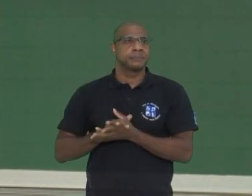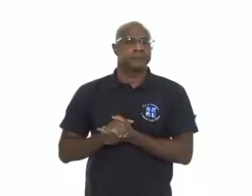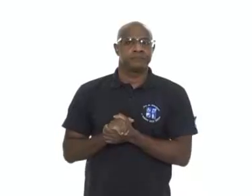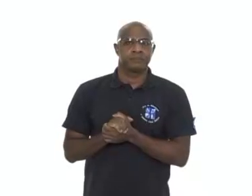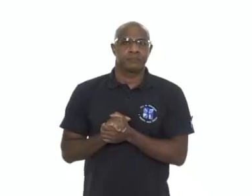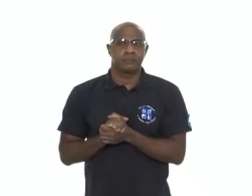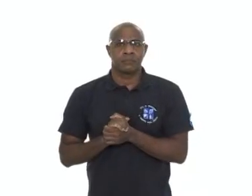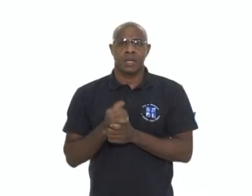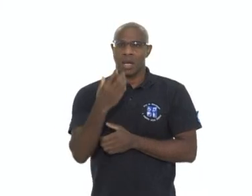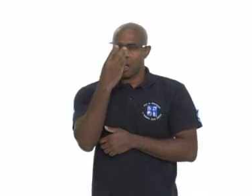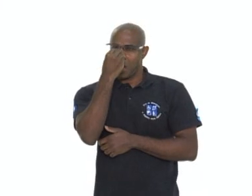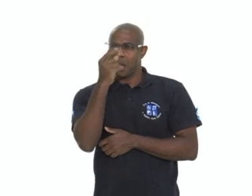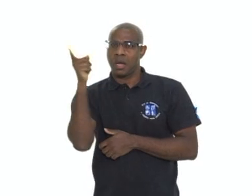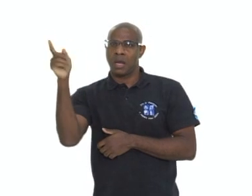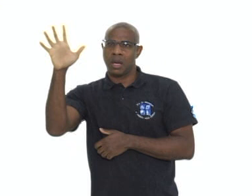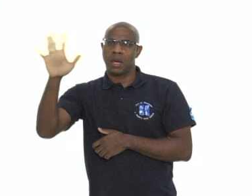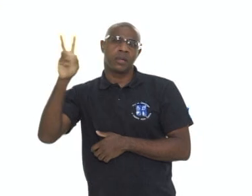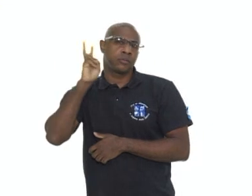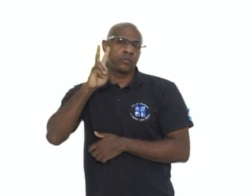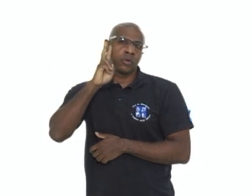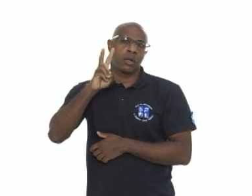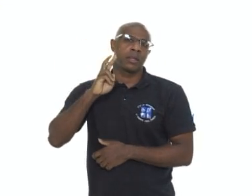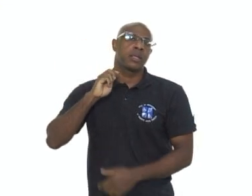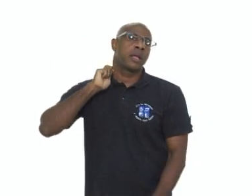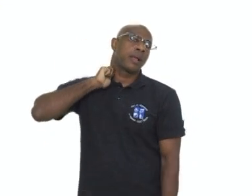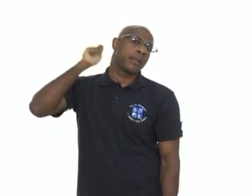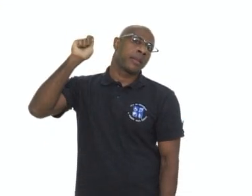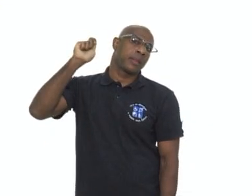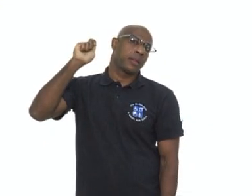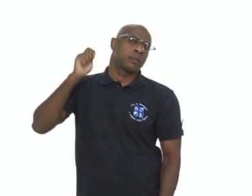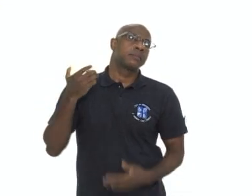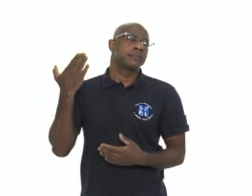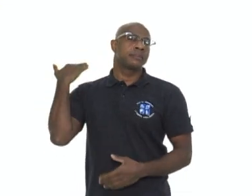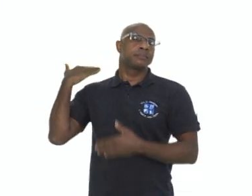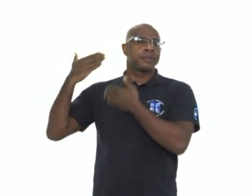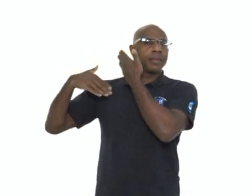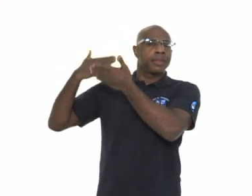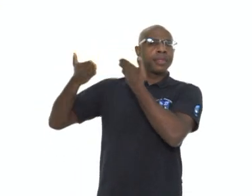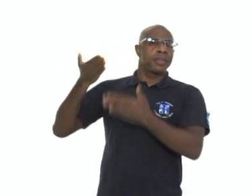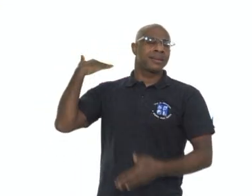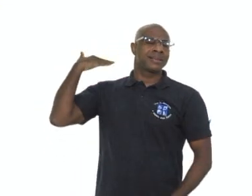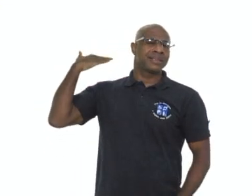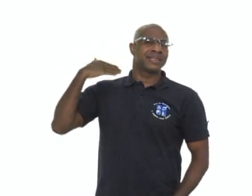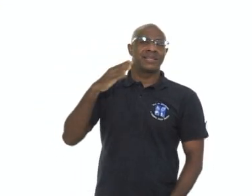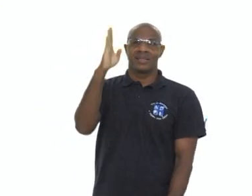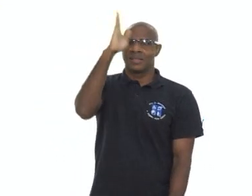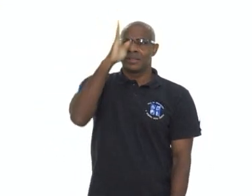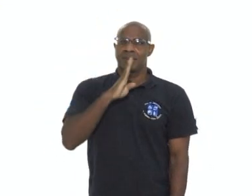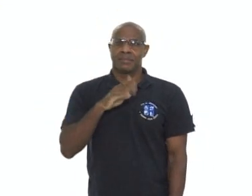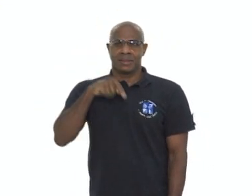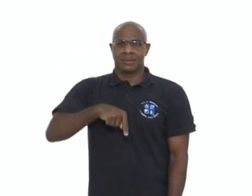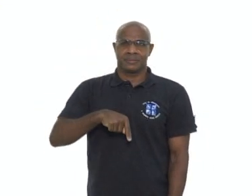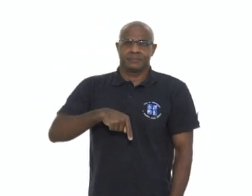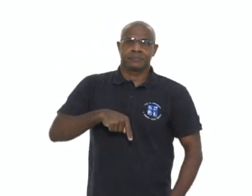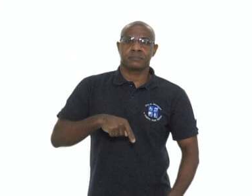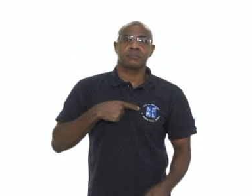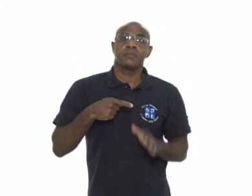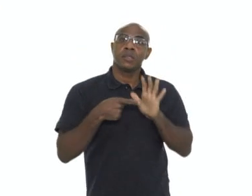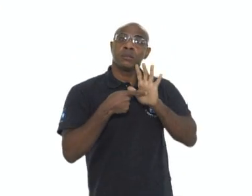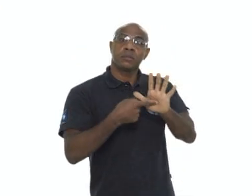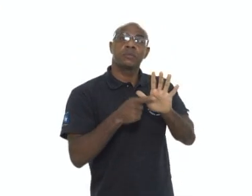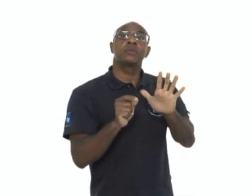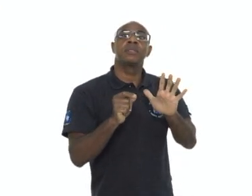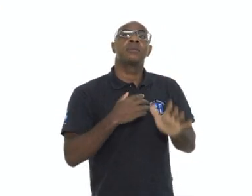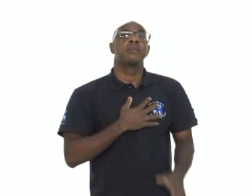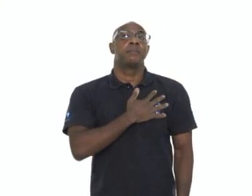A figura, a história de Tiradentes foi retomada no período da República Brasileira, como símbolo de alguém, um